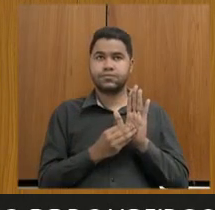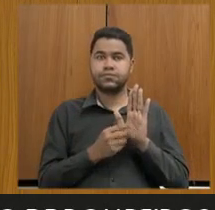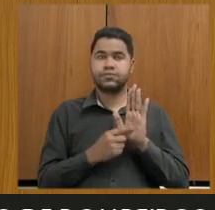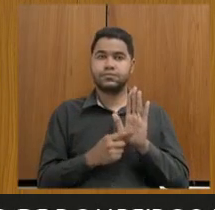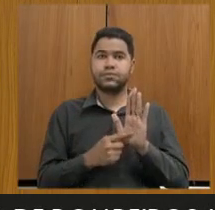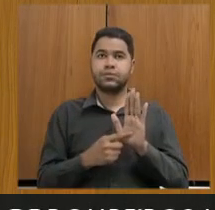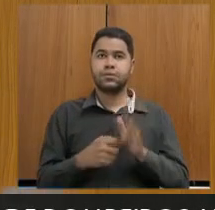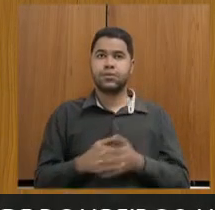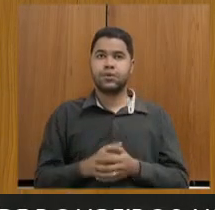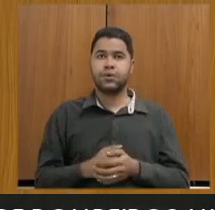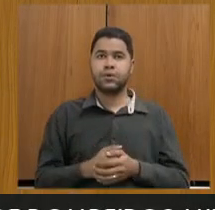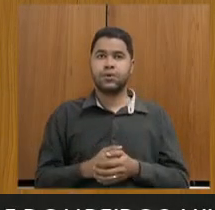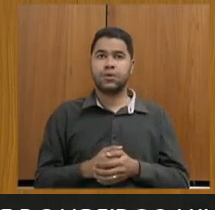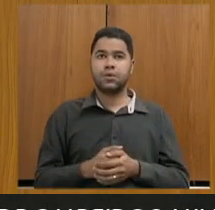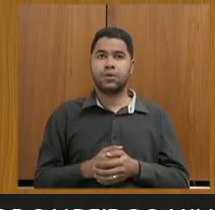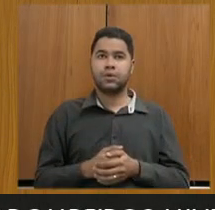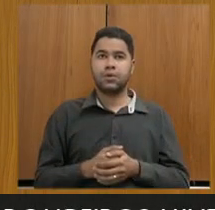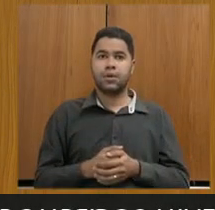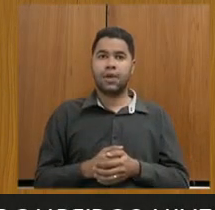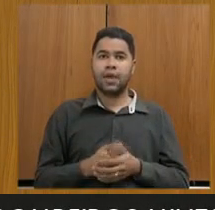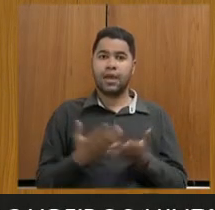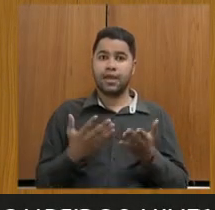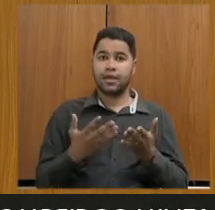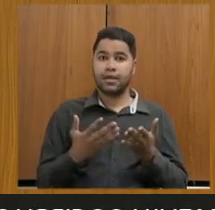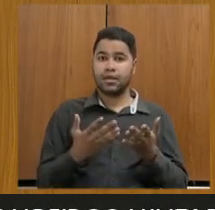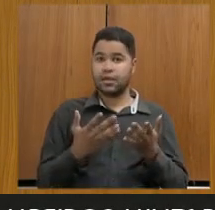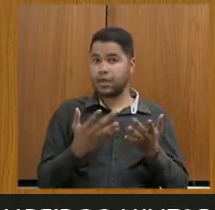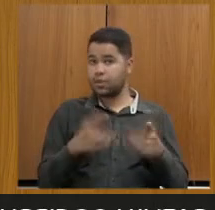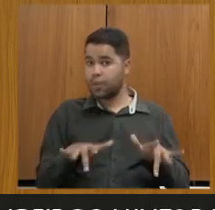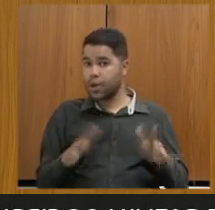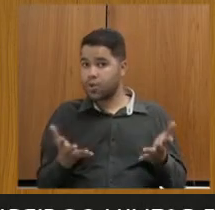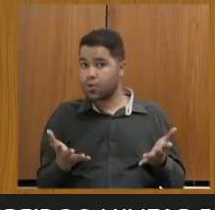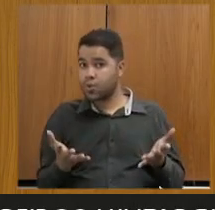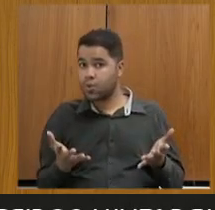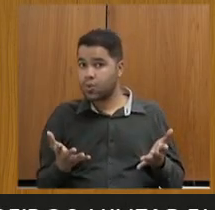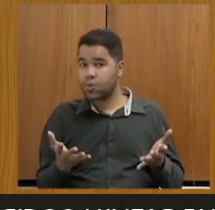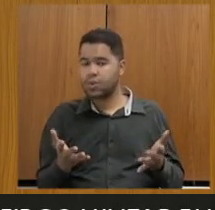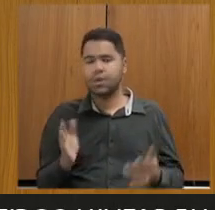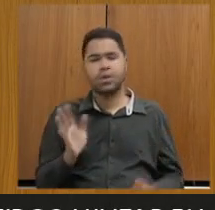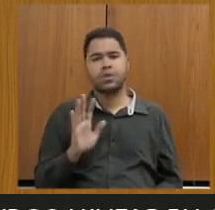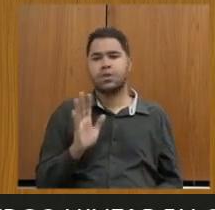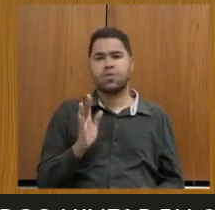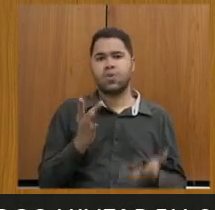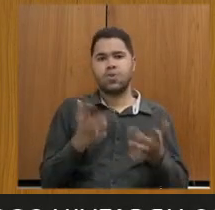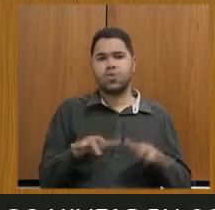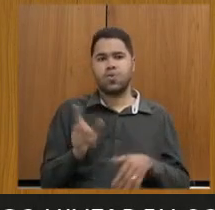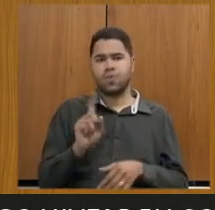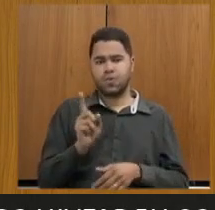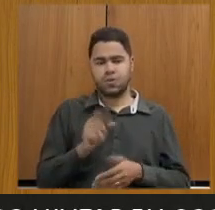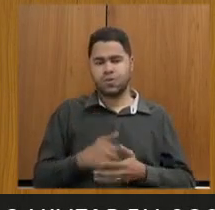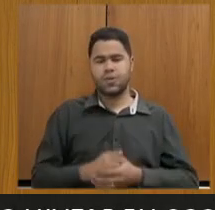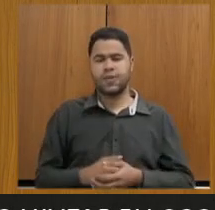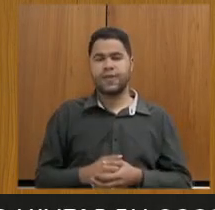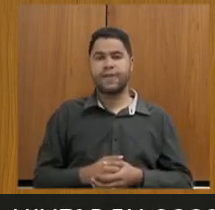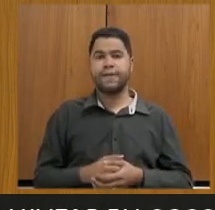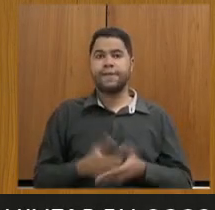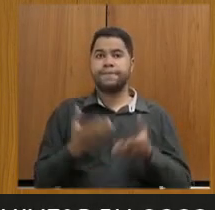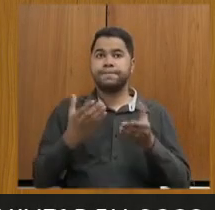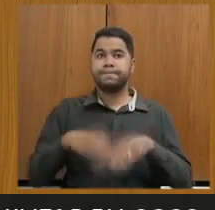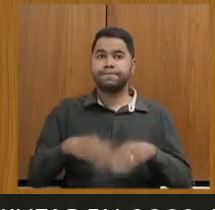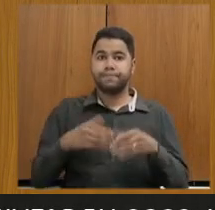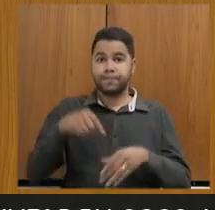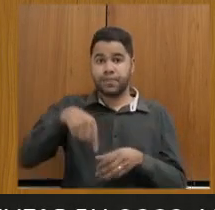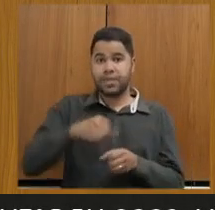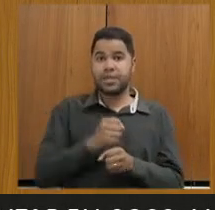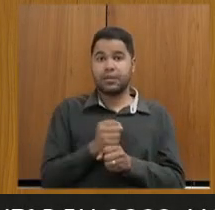sim é decisão de excedentes É isso mesmo na verdade não é o excedente não o concurso que a